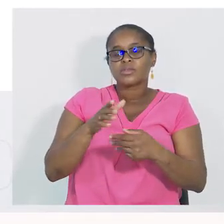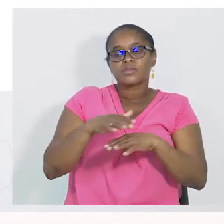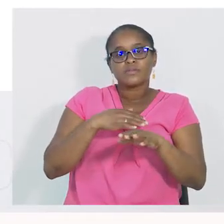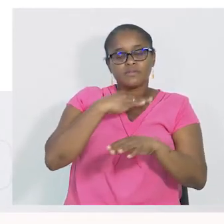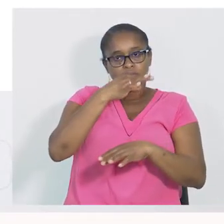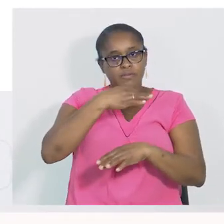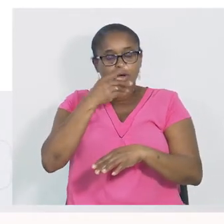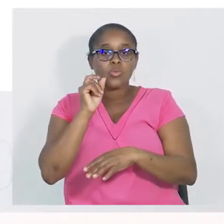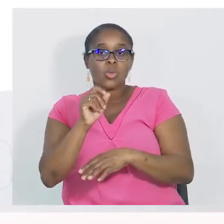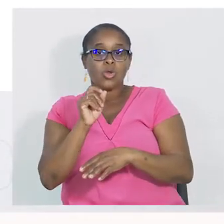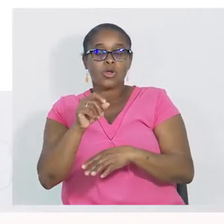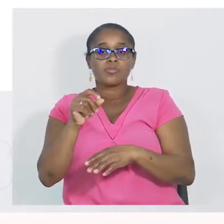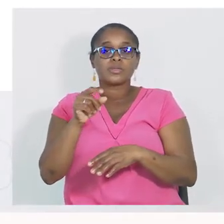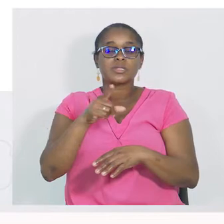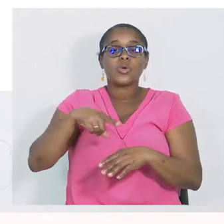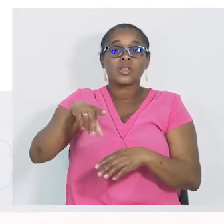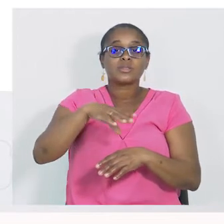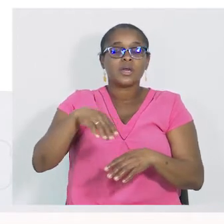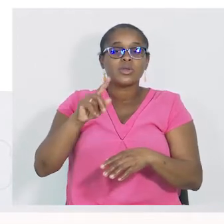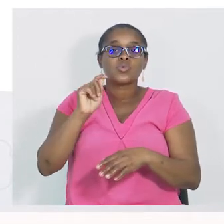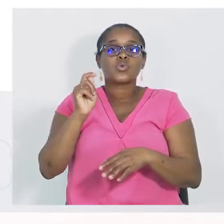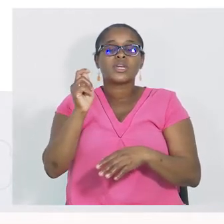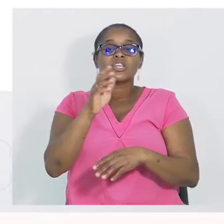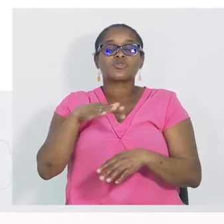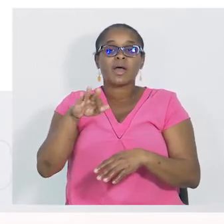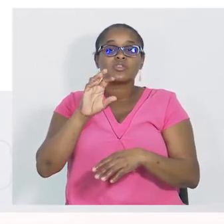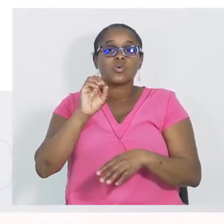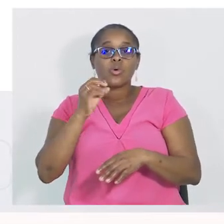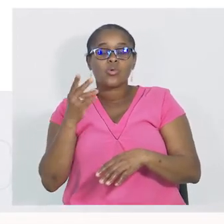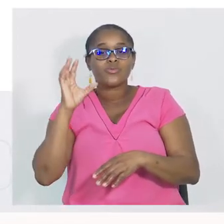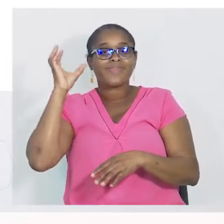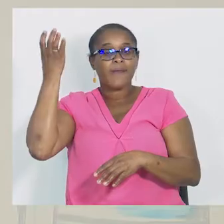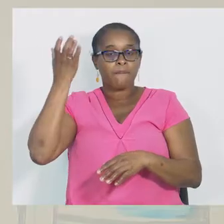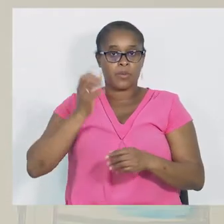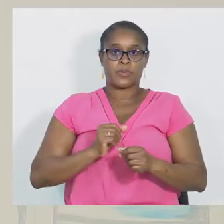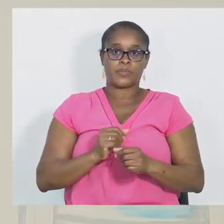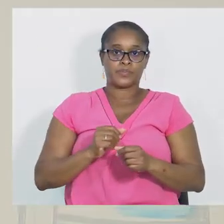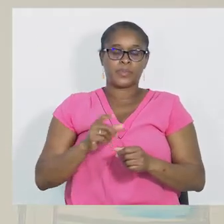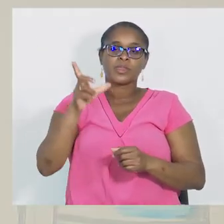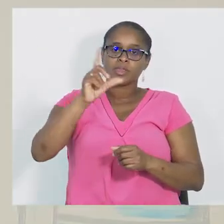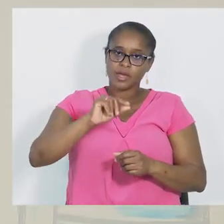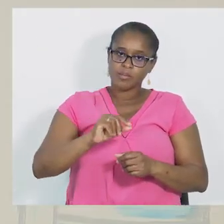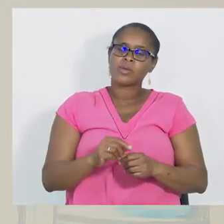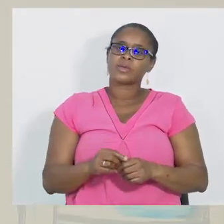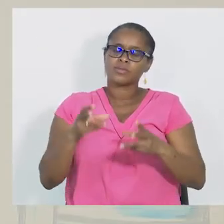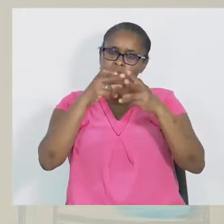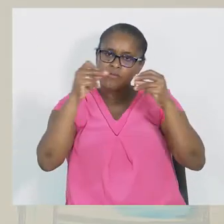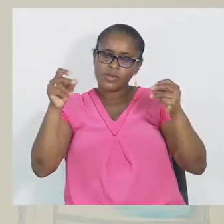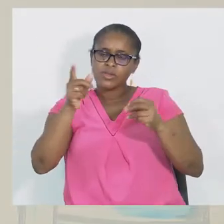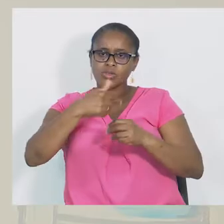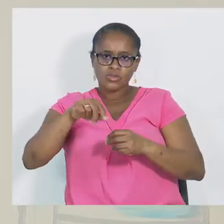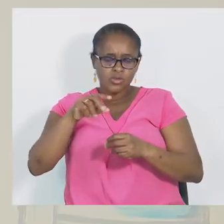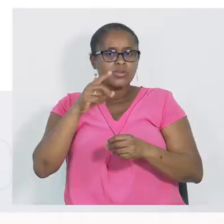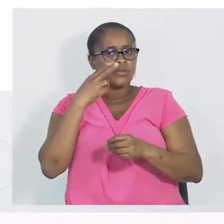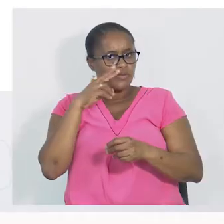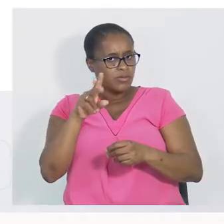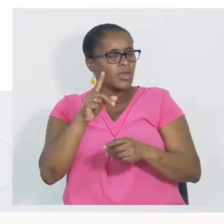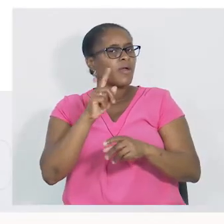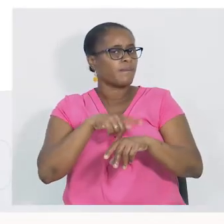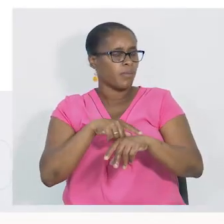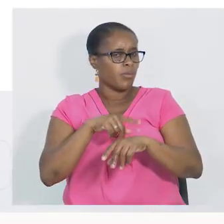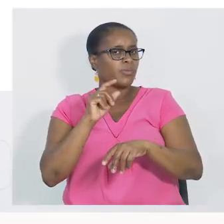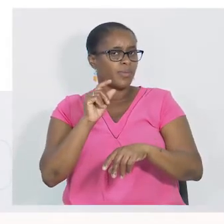mim e longe do outro interlocutor. Entenderam? Então é isso que nós vamos ver. Vamos ver a que nome damos a